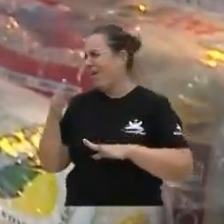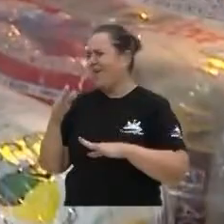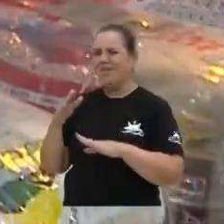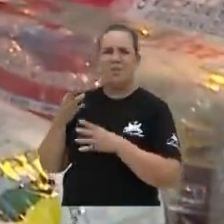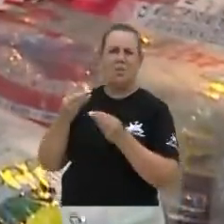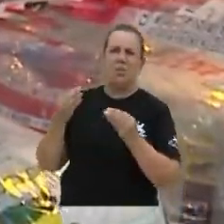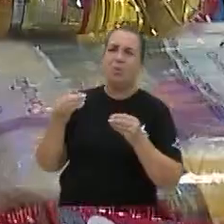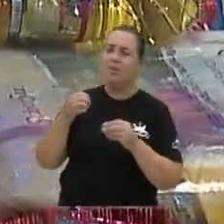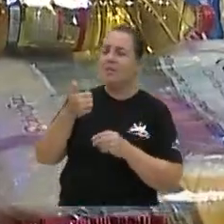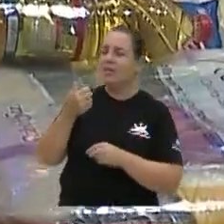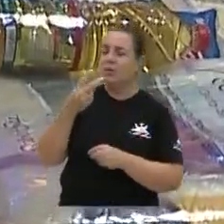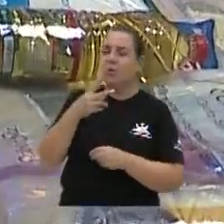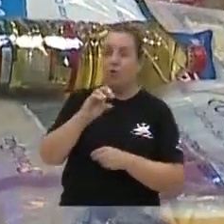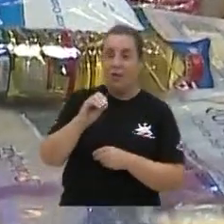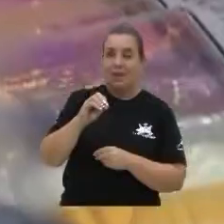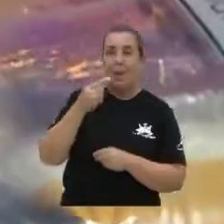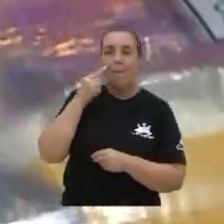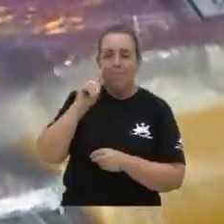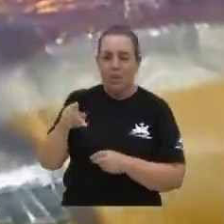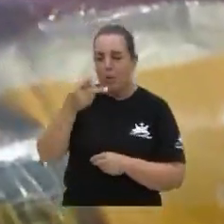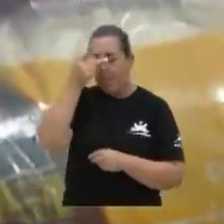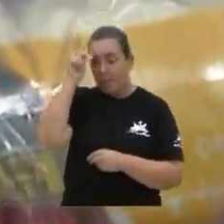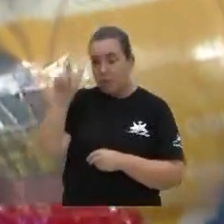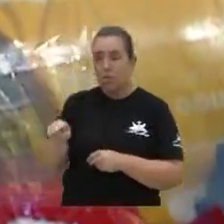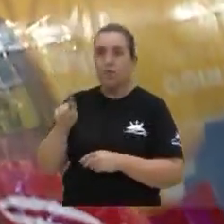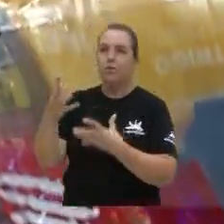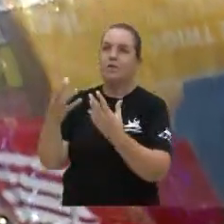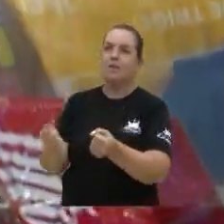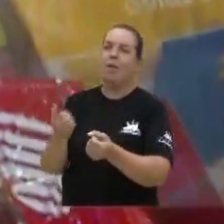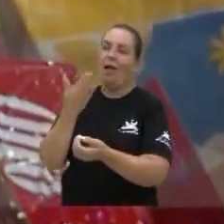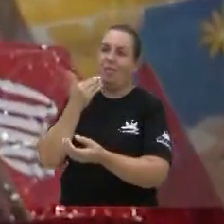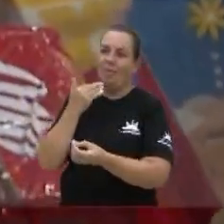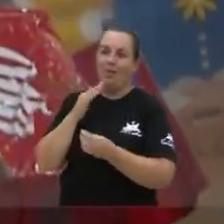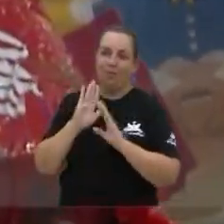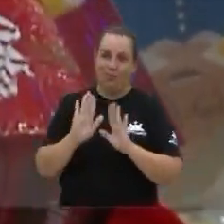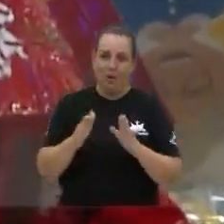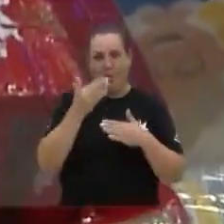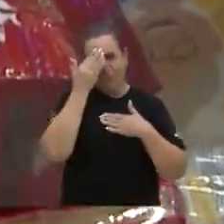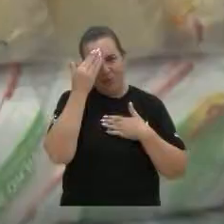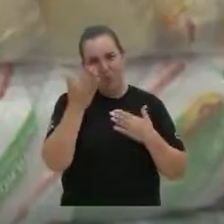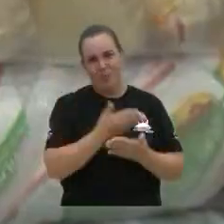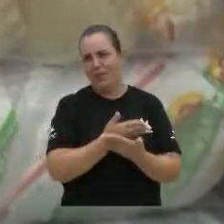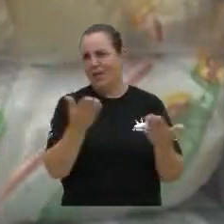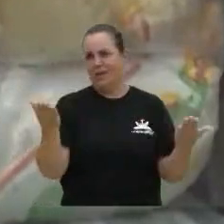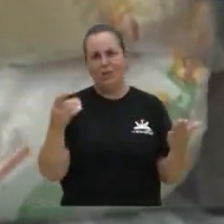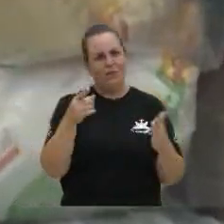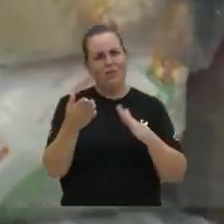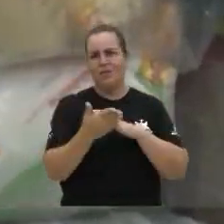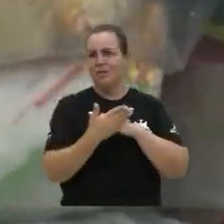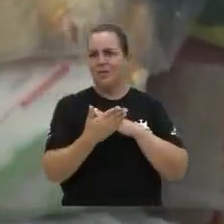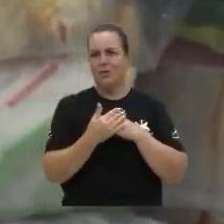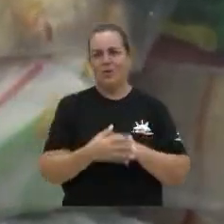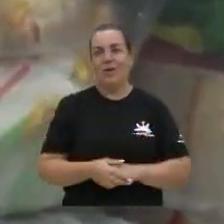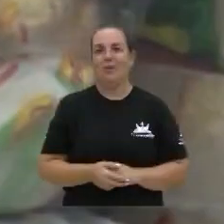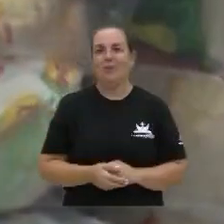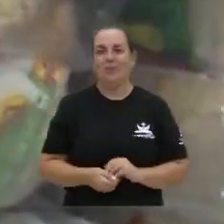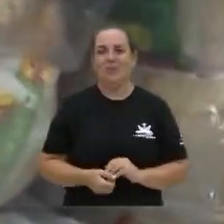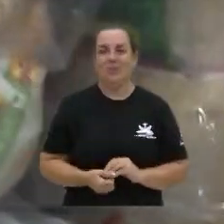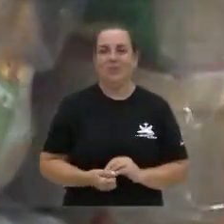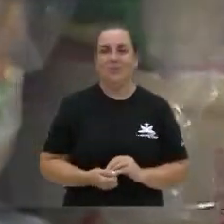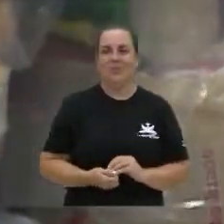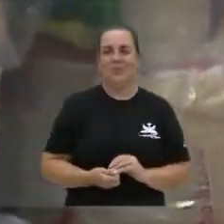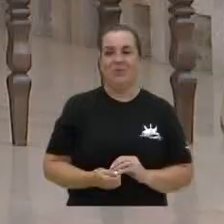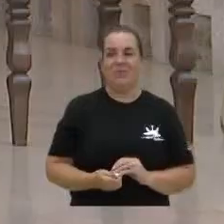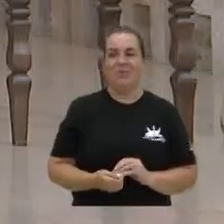mil pessoas que receberão alimento. Então, muito obrigado a todos que fizeram as suas